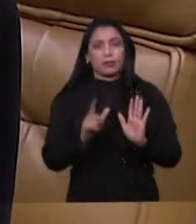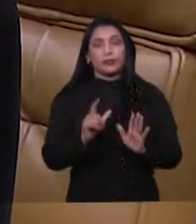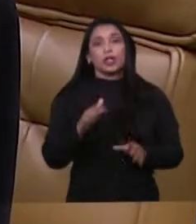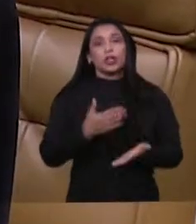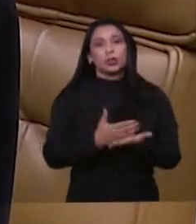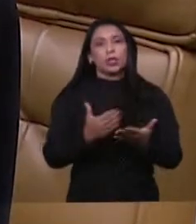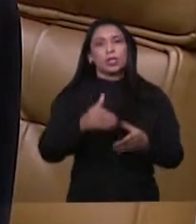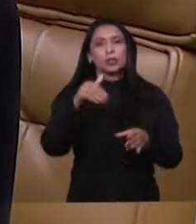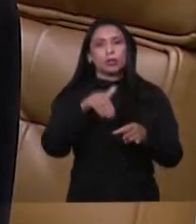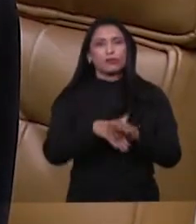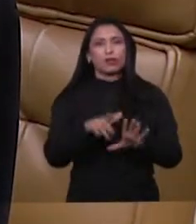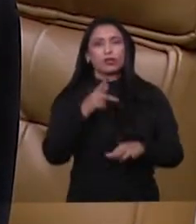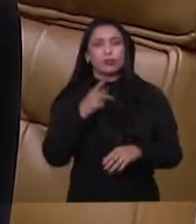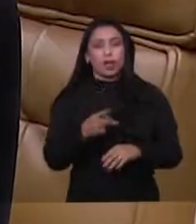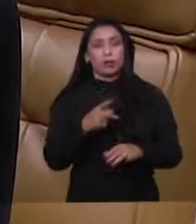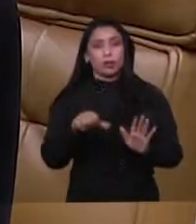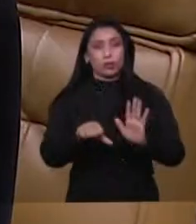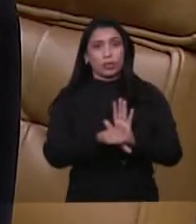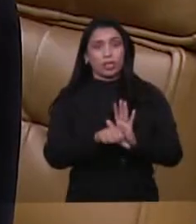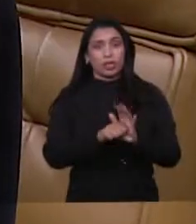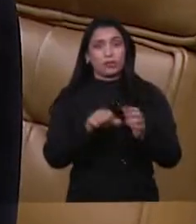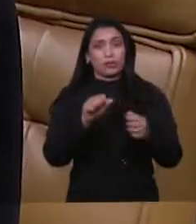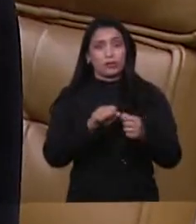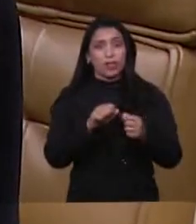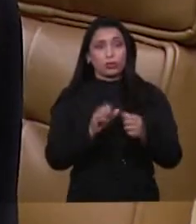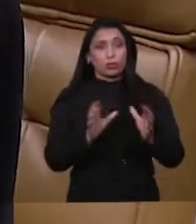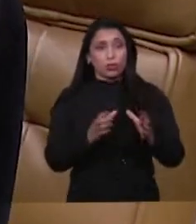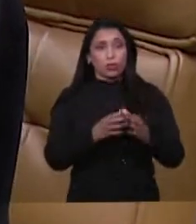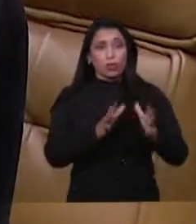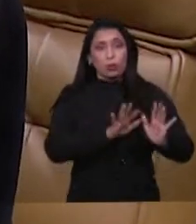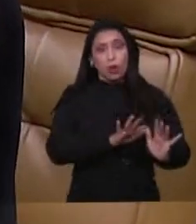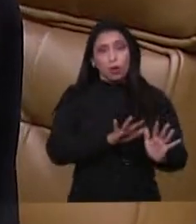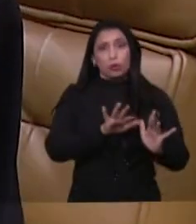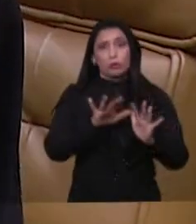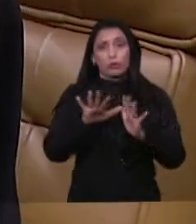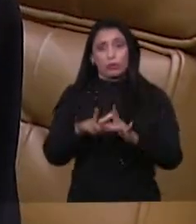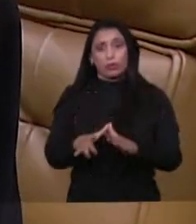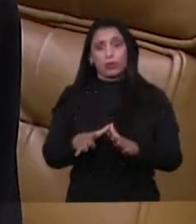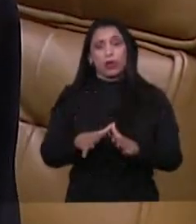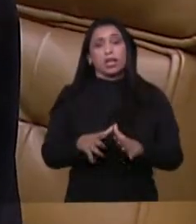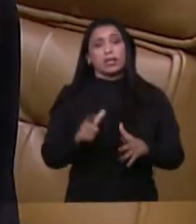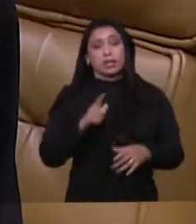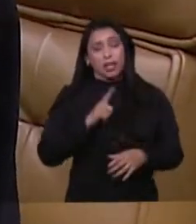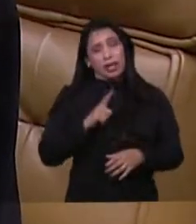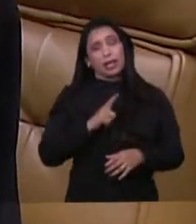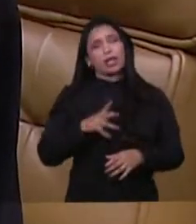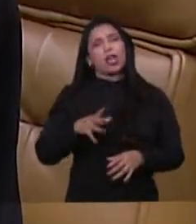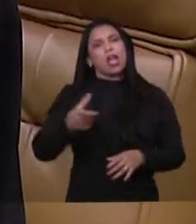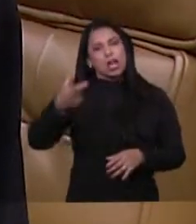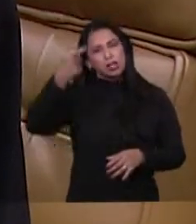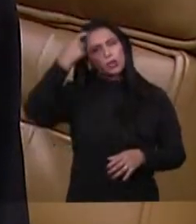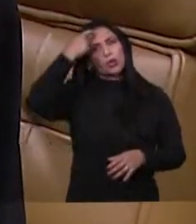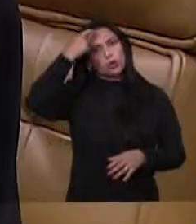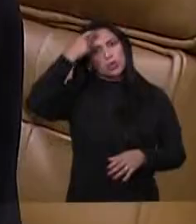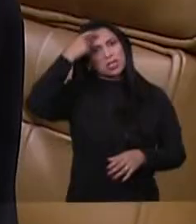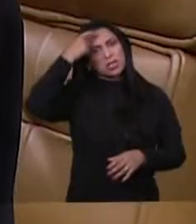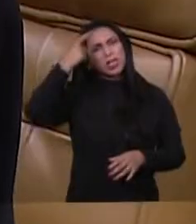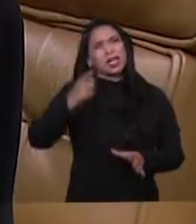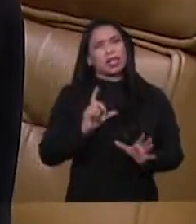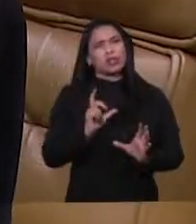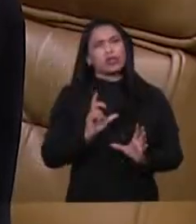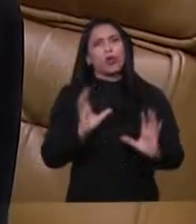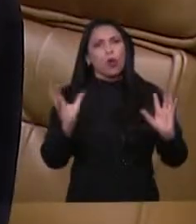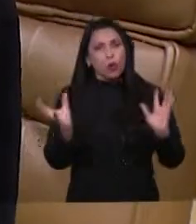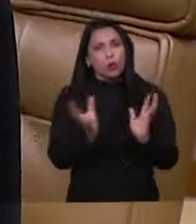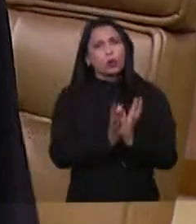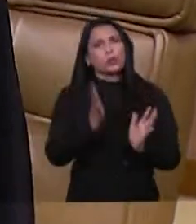entendo que os delitos praticados em multidão implicam em adesão consciente dos propósitos ilícitos a serem atingidos pela turba.